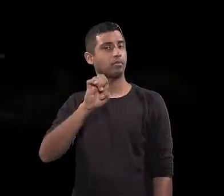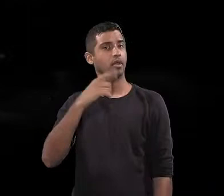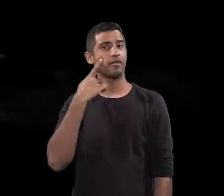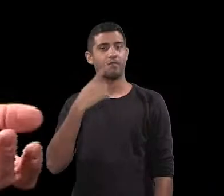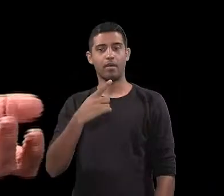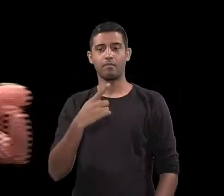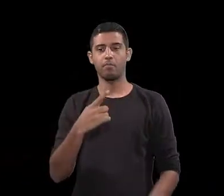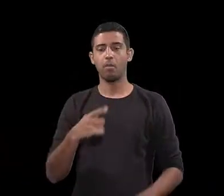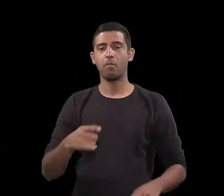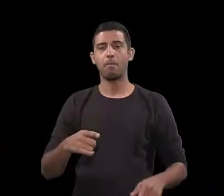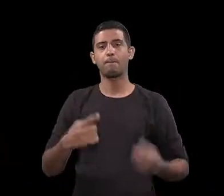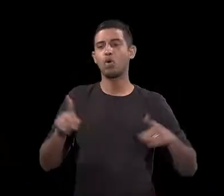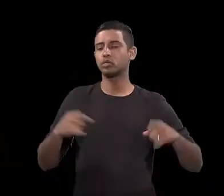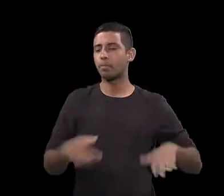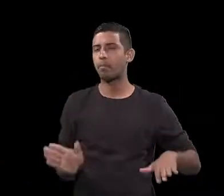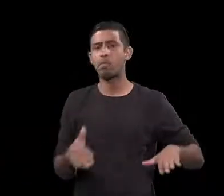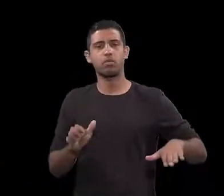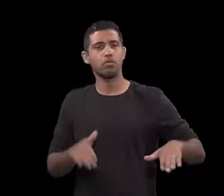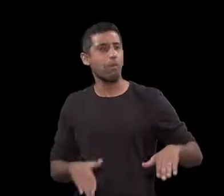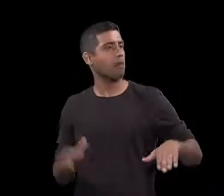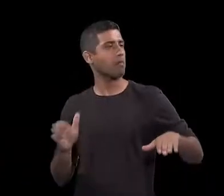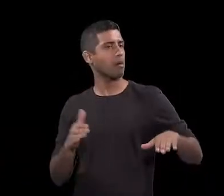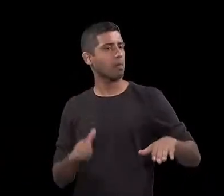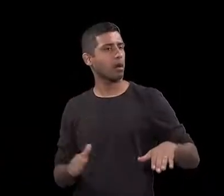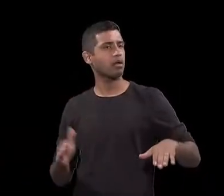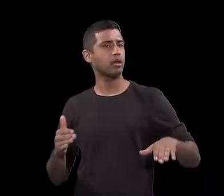música de tambores